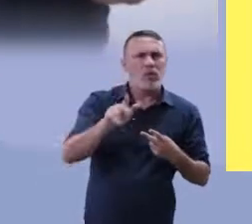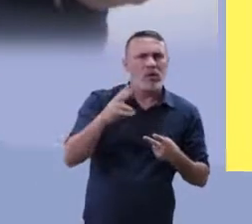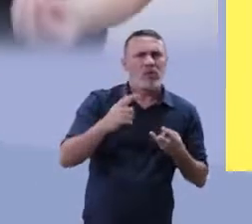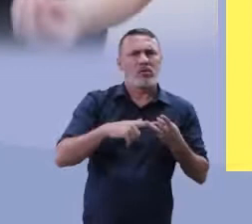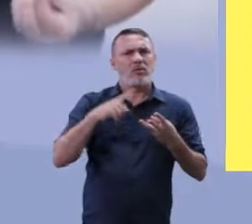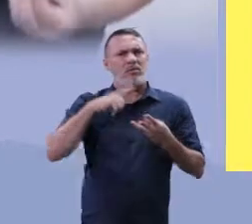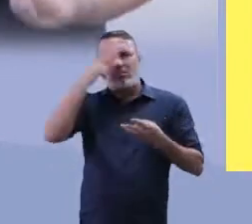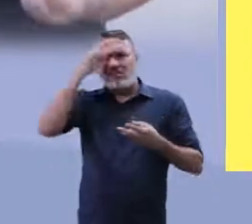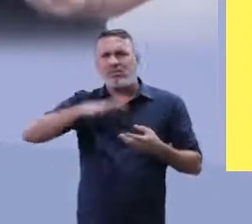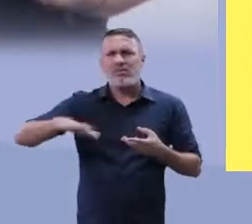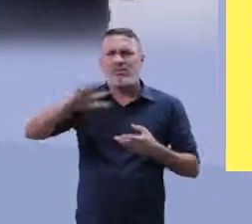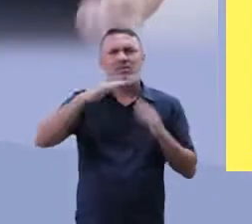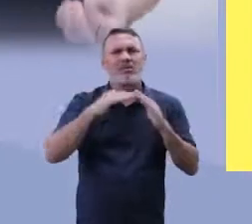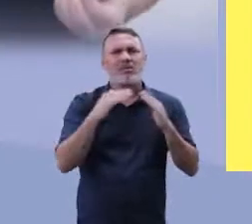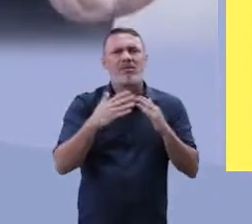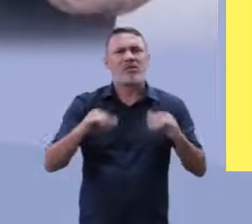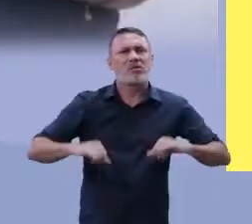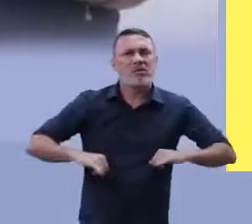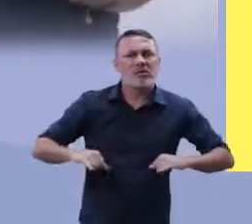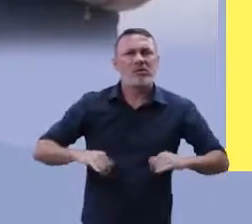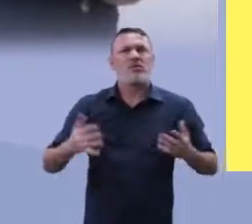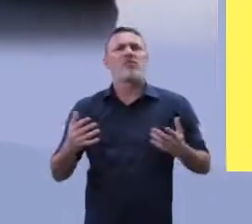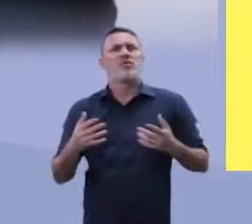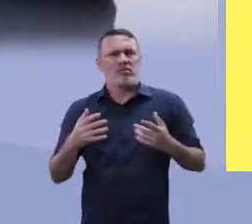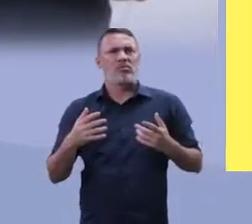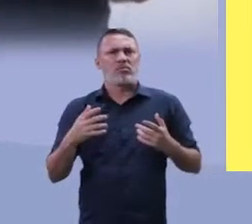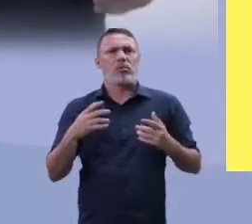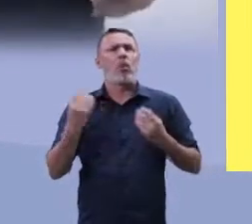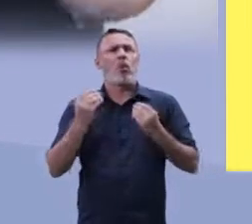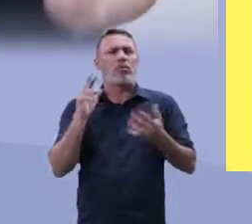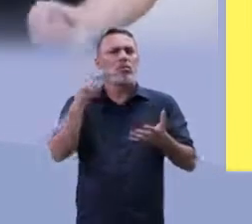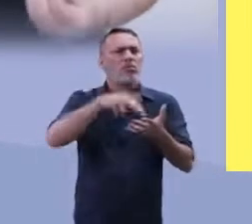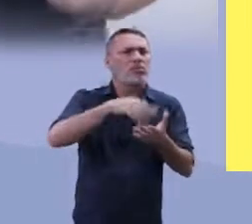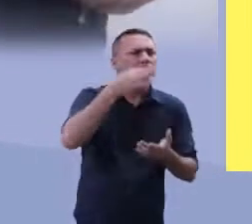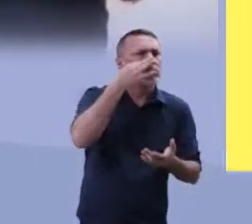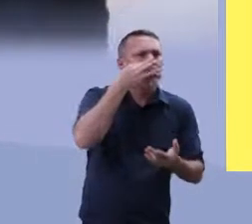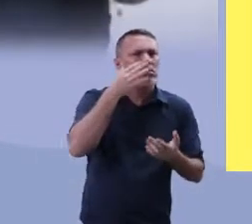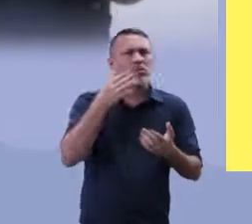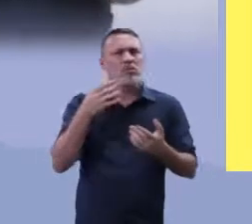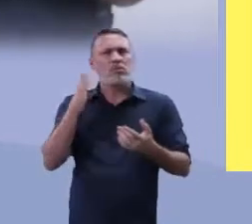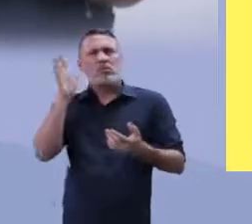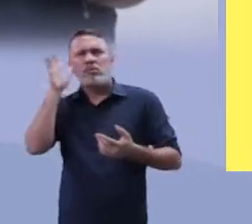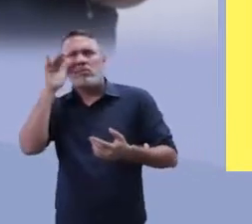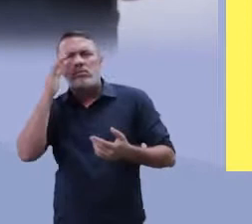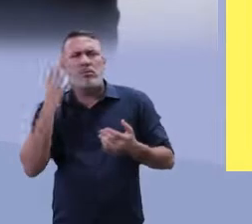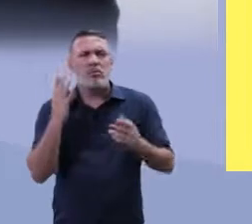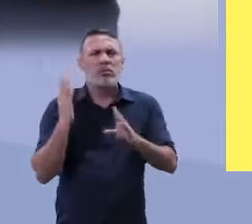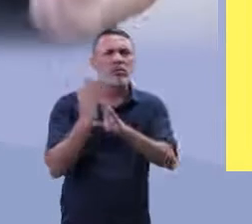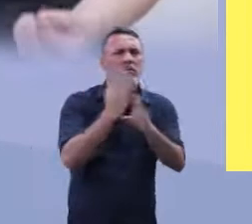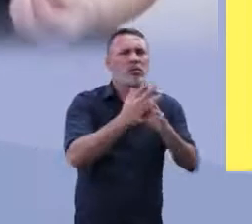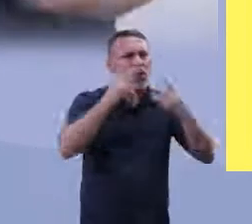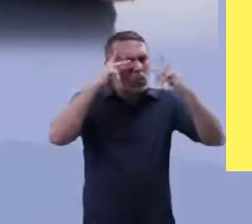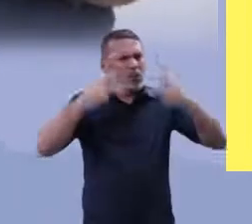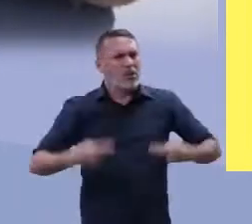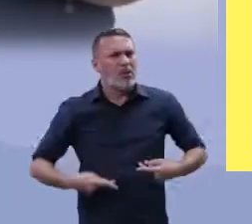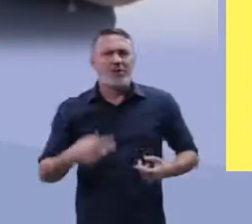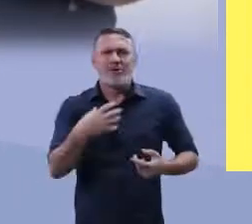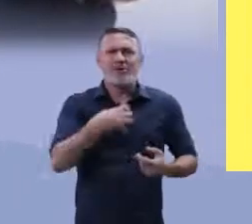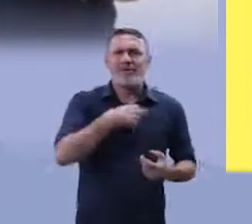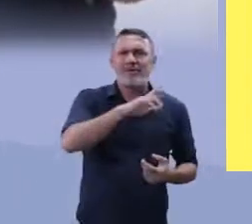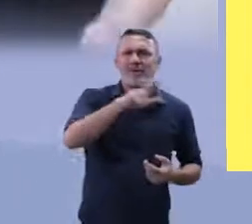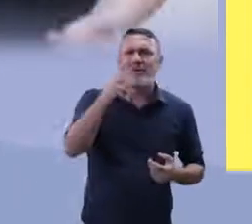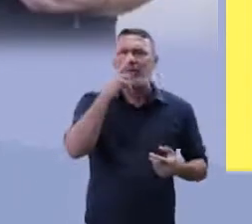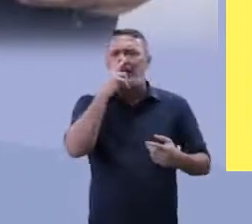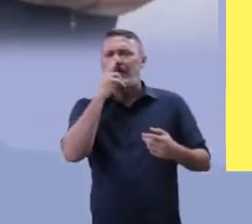esses homens encontram nessas regiões, que eles encontraram naquele período, os tipos humanos